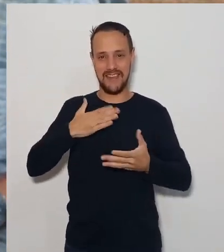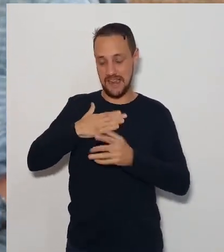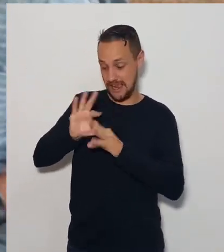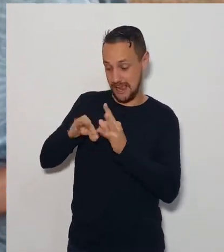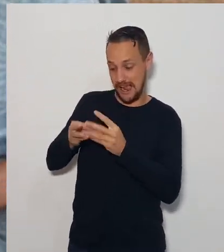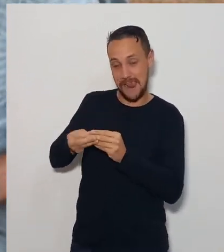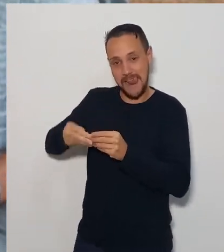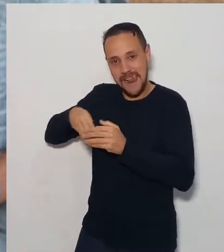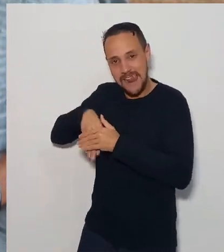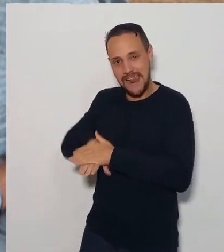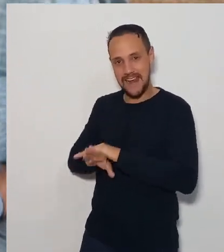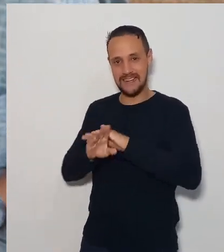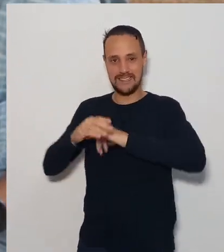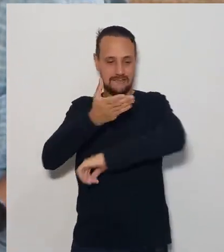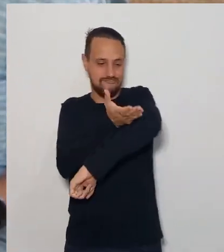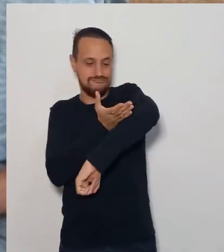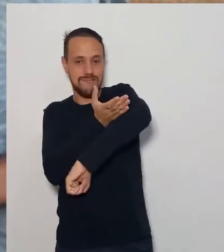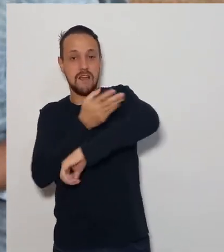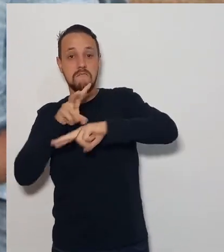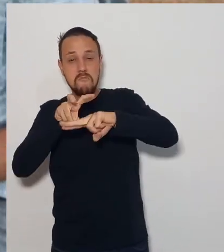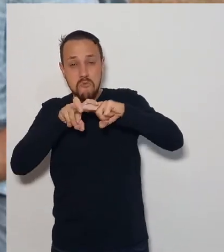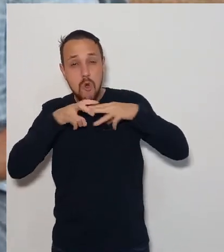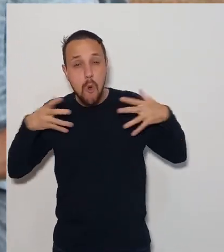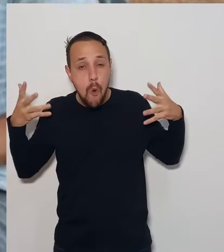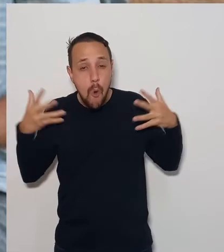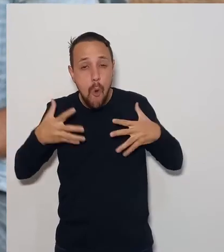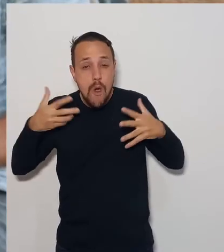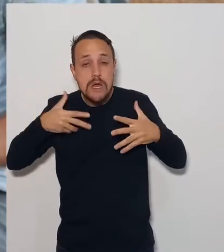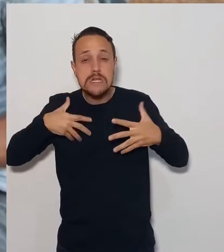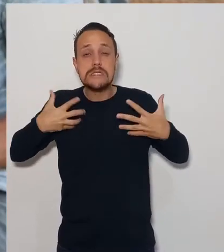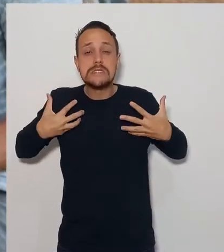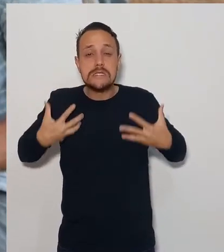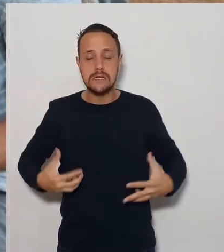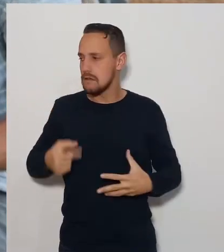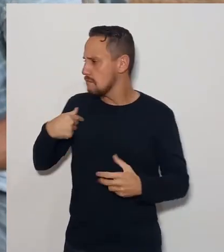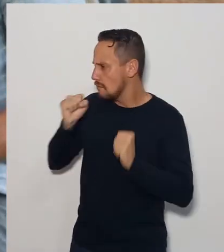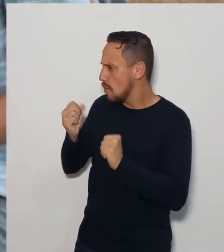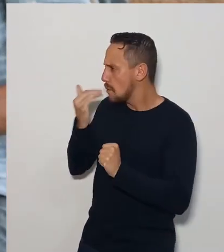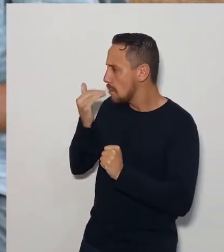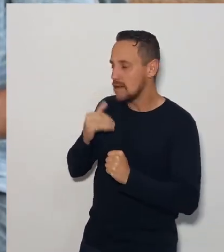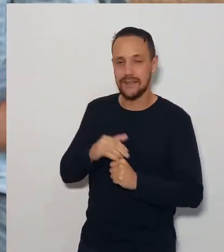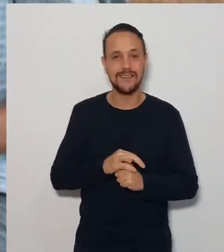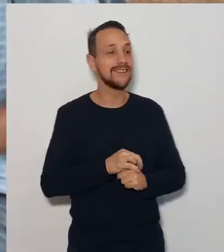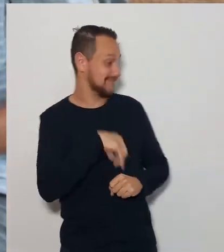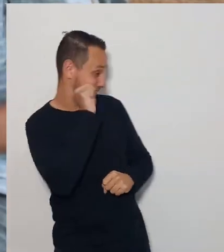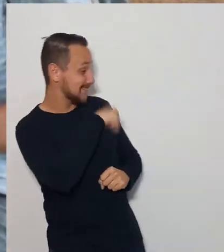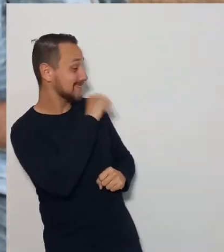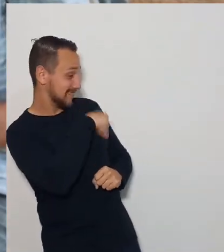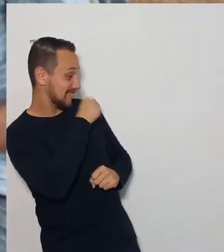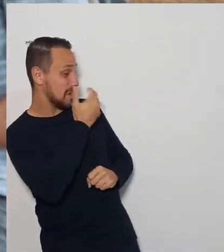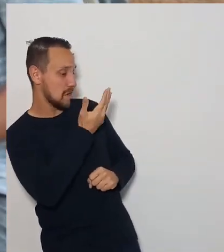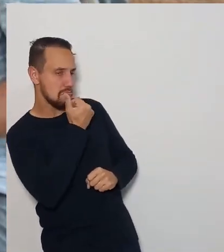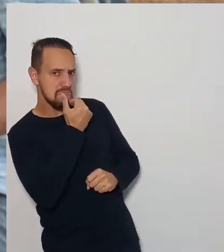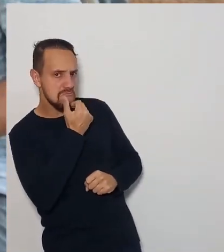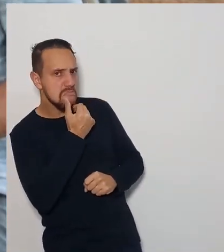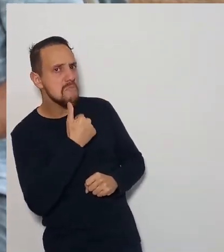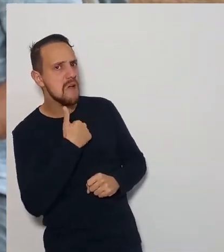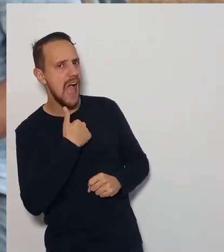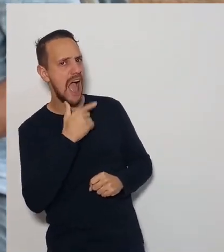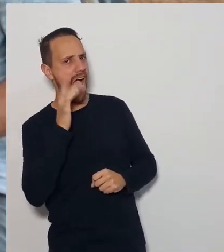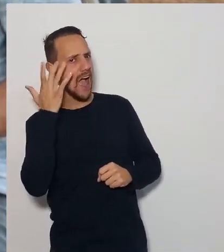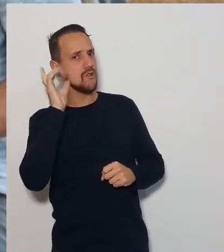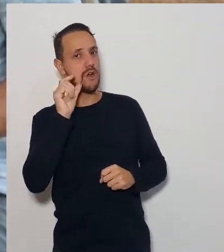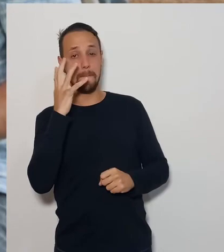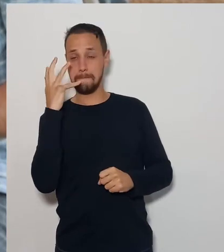da botina, tchau. Porque nós vamos dançar até os dedos inchar, homem. Não vamos poder comer. Hoje. Comer? Uhum. É claro. O povo lá que. Ó, o